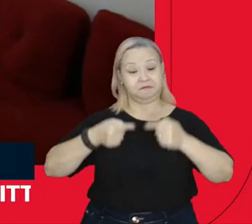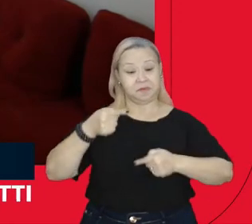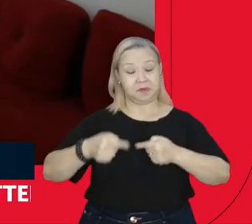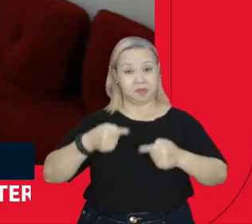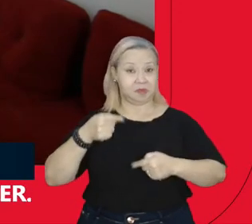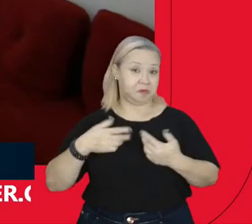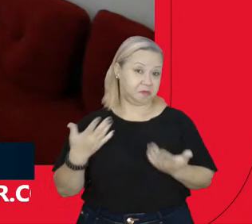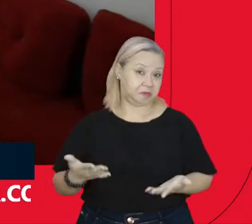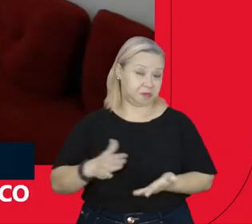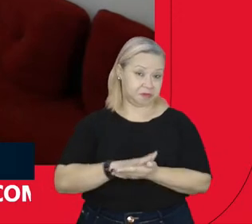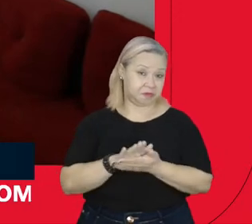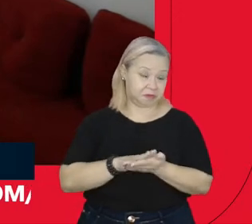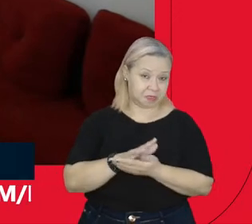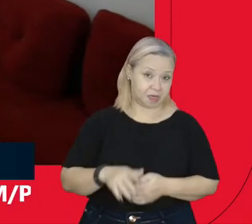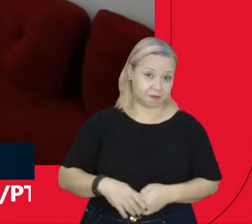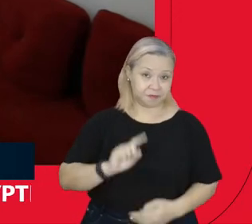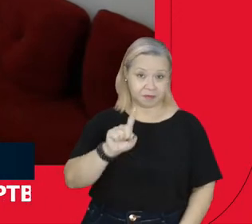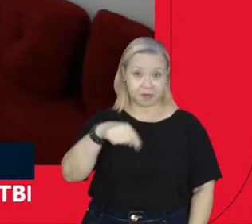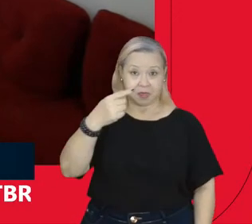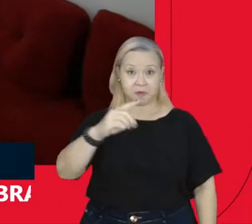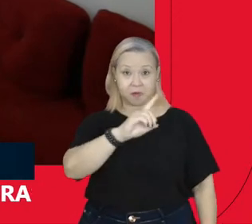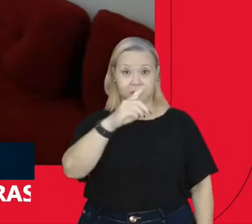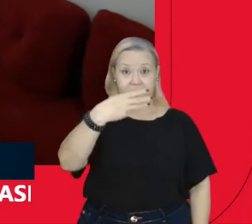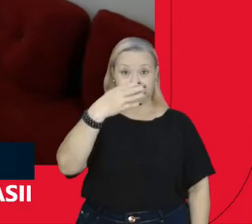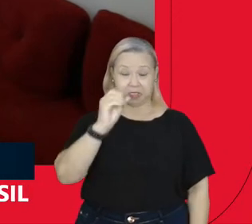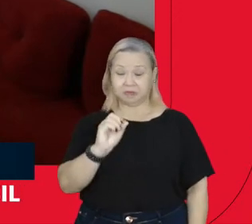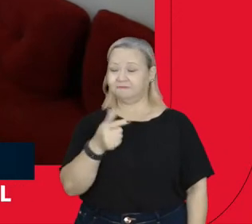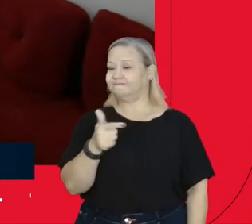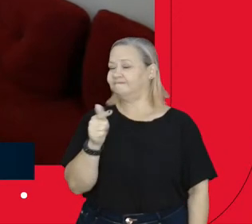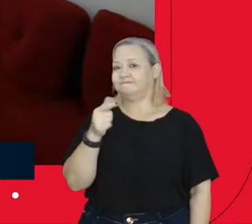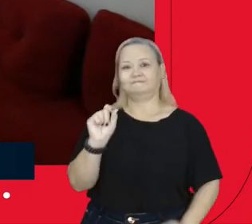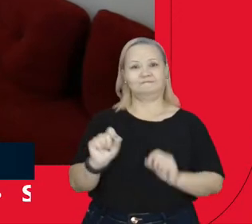do dia 30 não haverá mais essa deflação aí